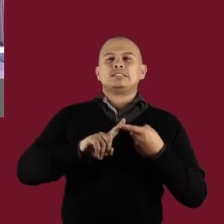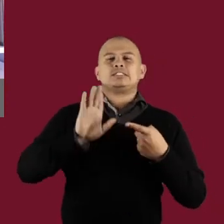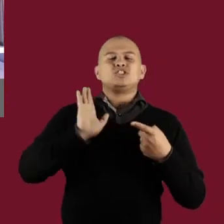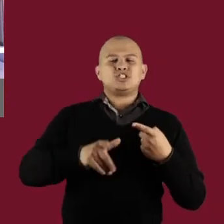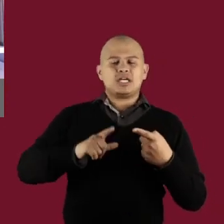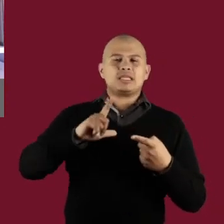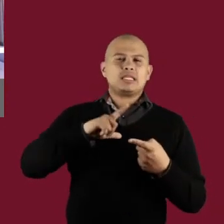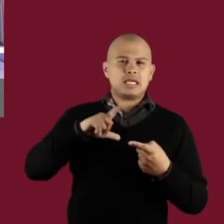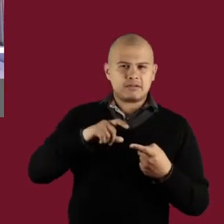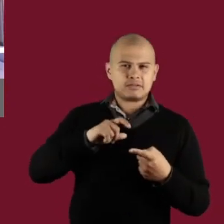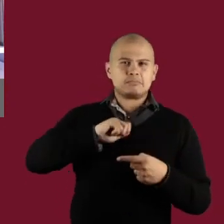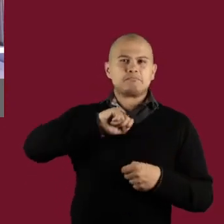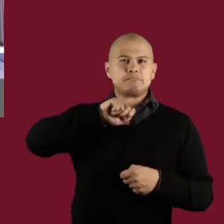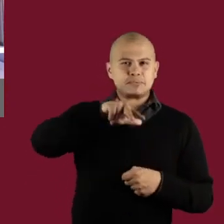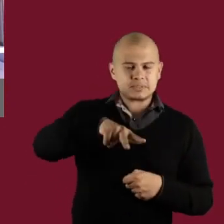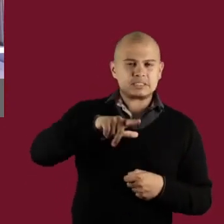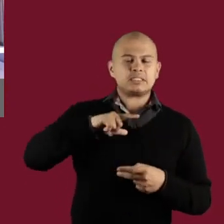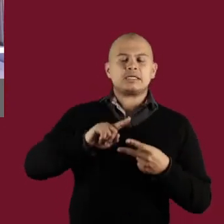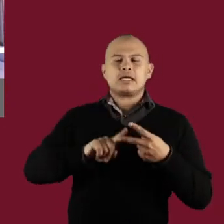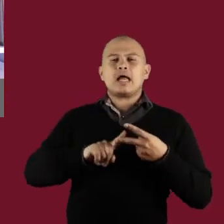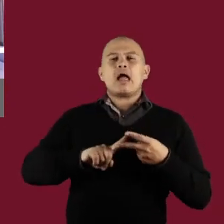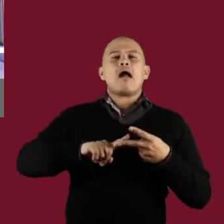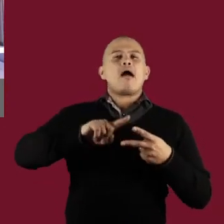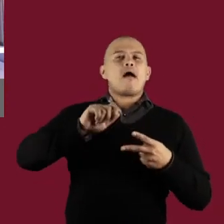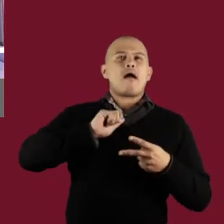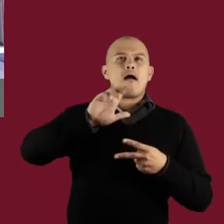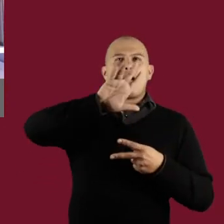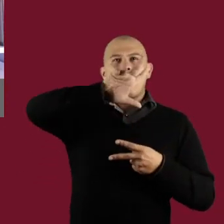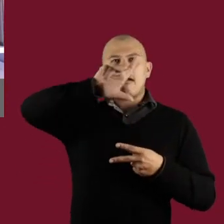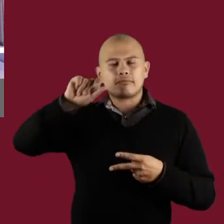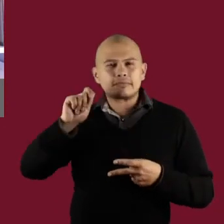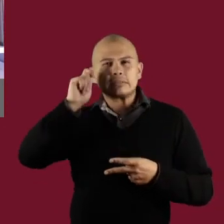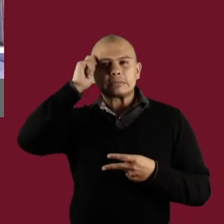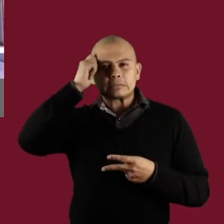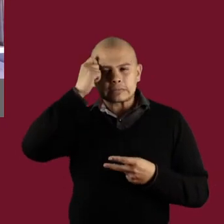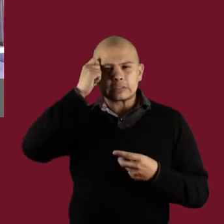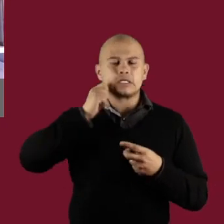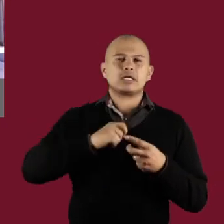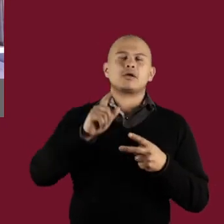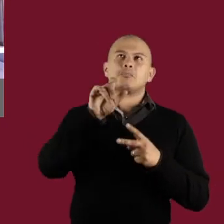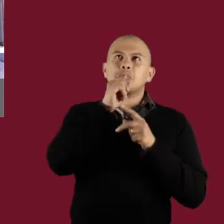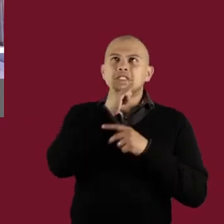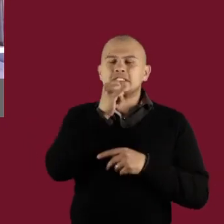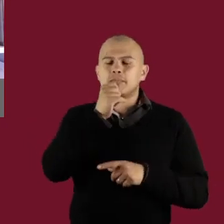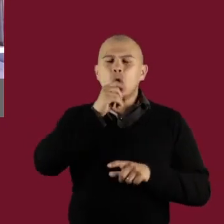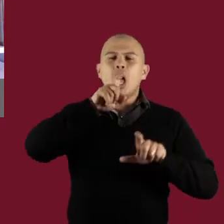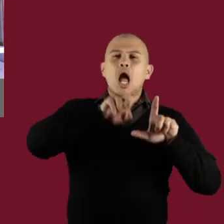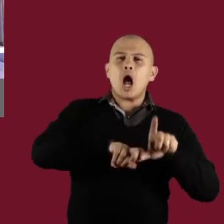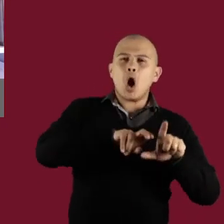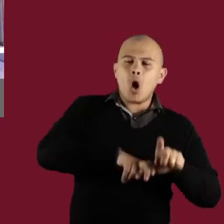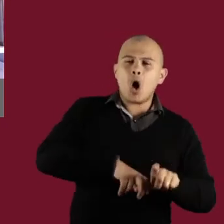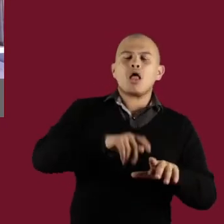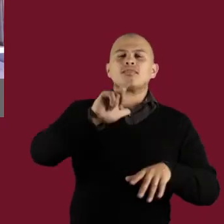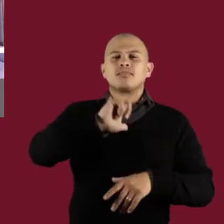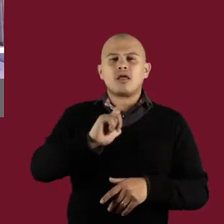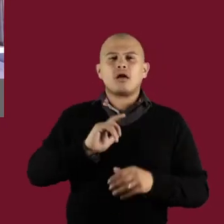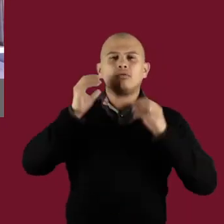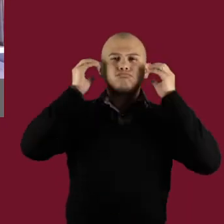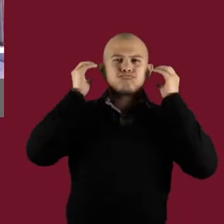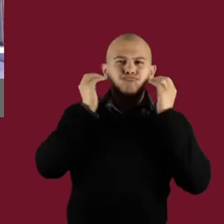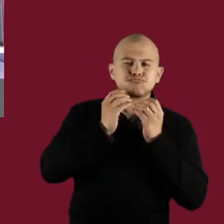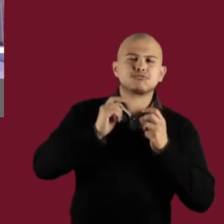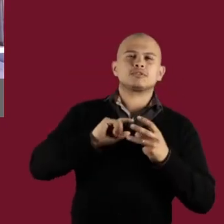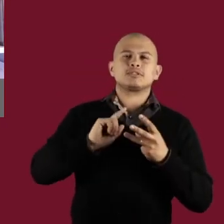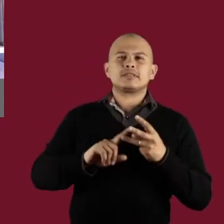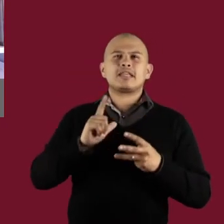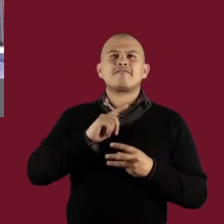africanos, portanto, Guiné-Bissau, Angola, temos jovens, por exemplo, que vêm